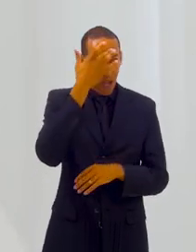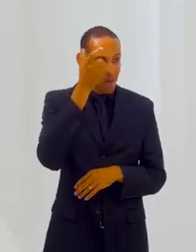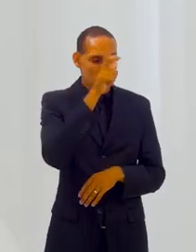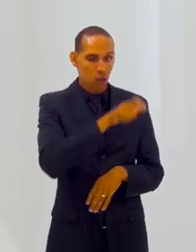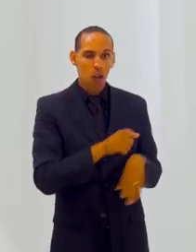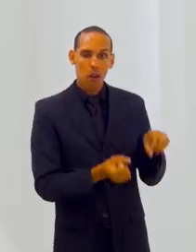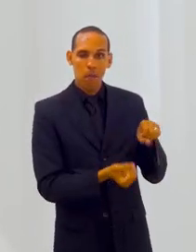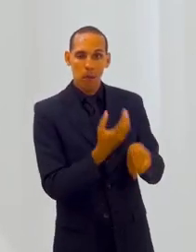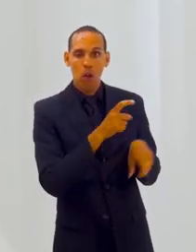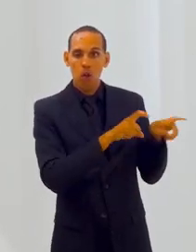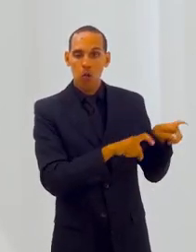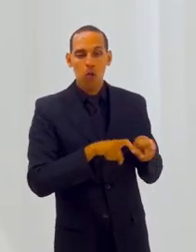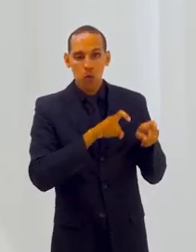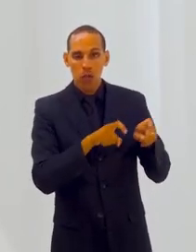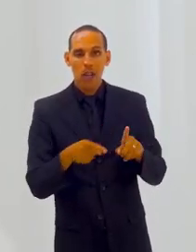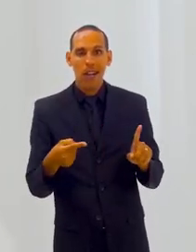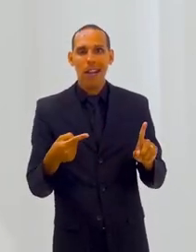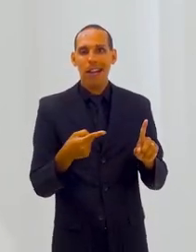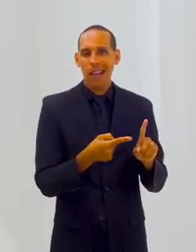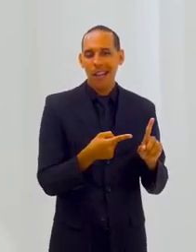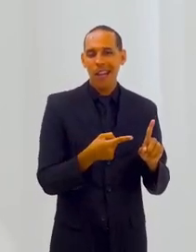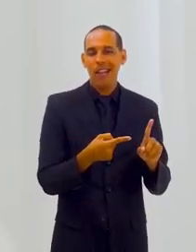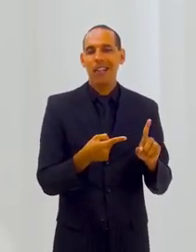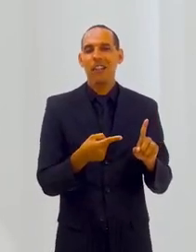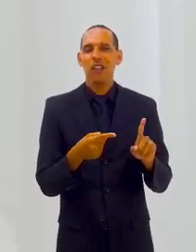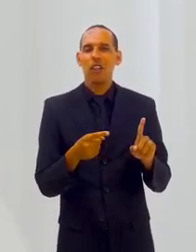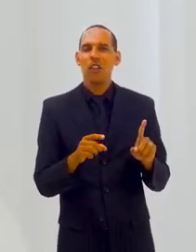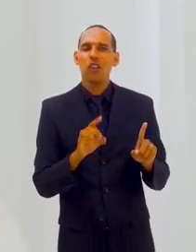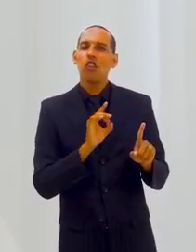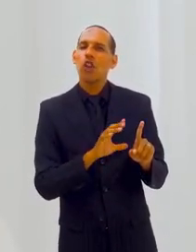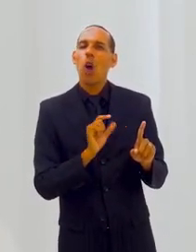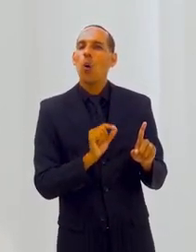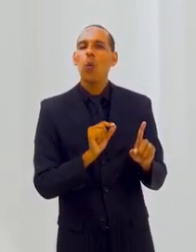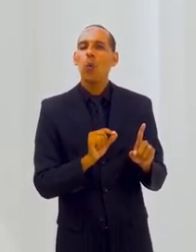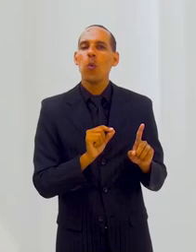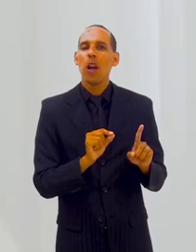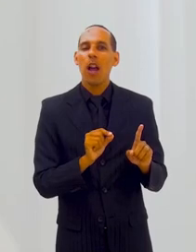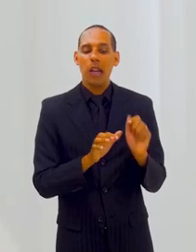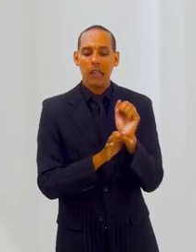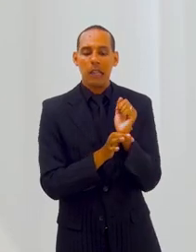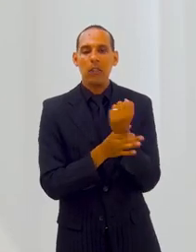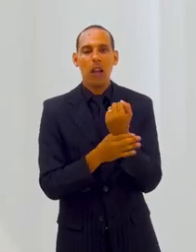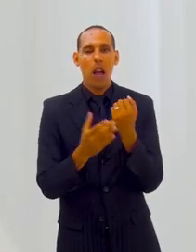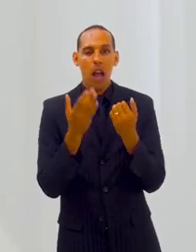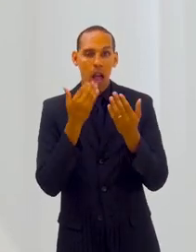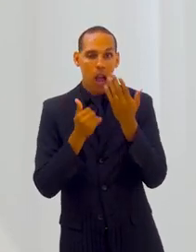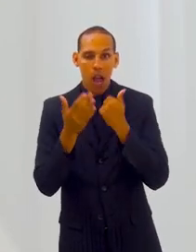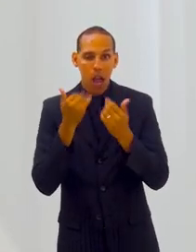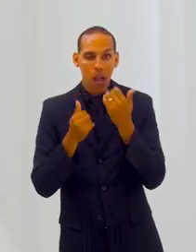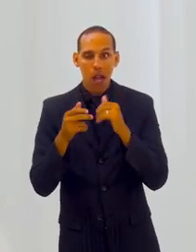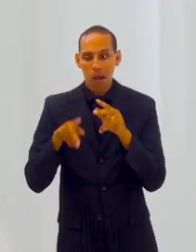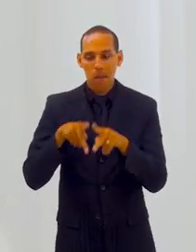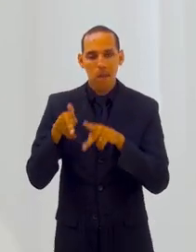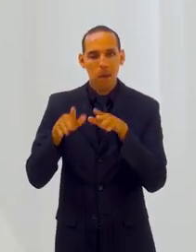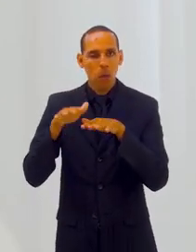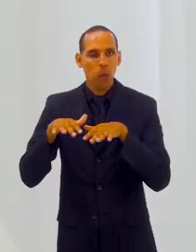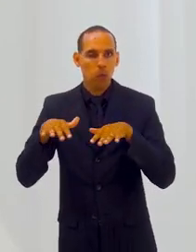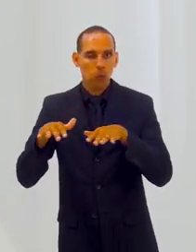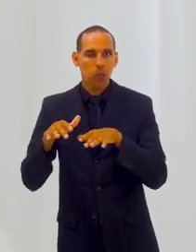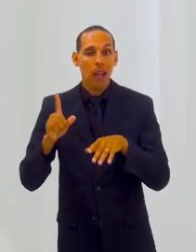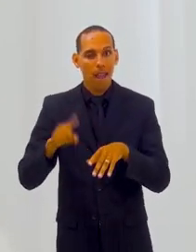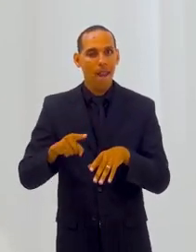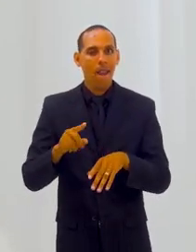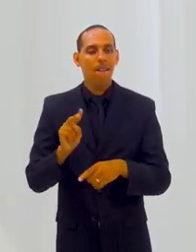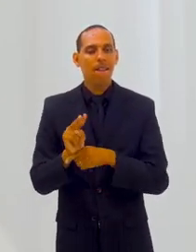não pode prescindir do comércio da segurança alimentar da população, que é a